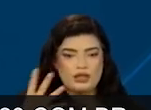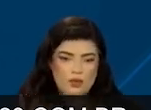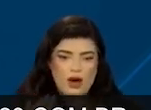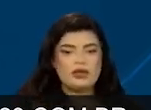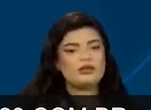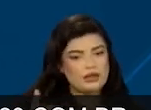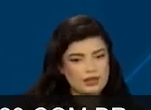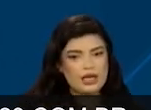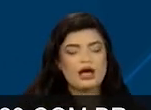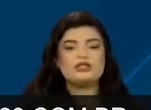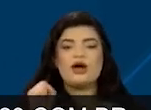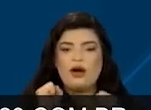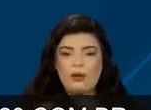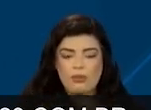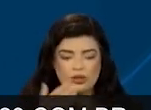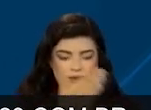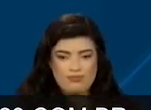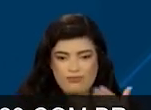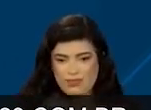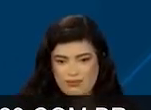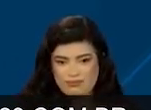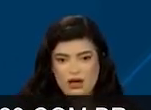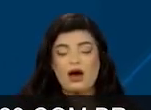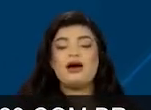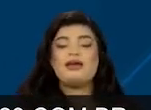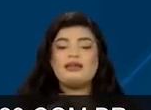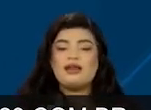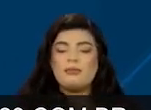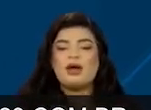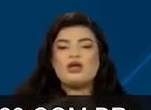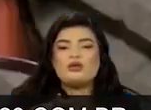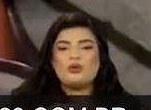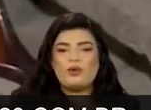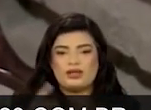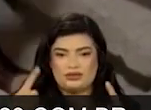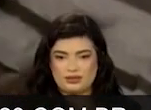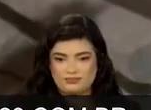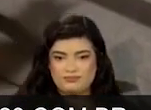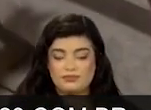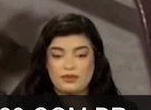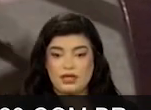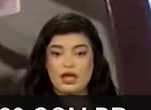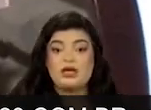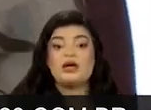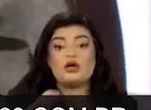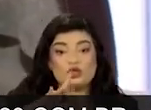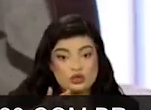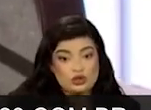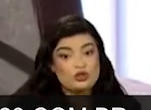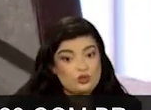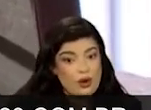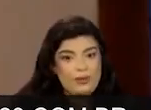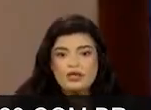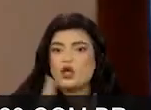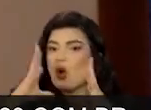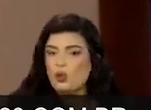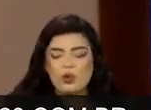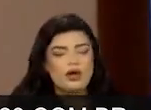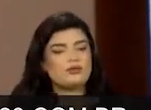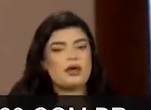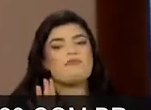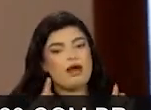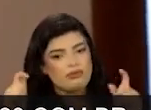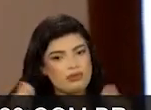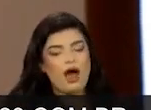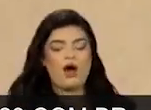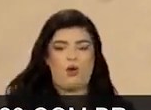anos, amputações de membros inferiores e doença renal crônica. A diabetes é crônica, não tem cura, mas pode